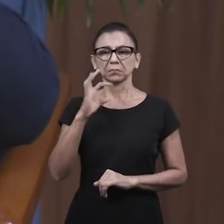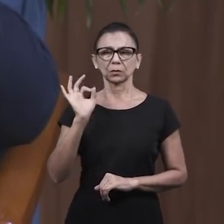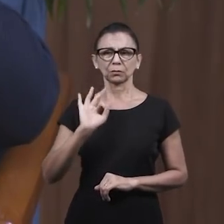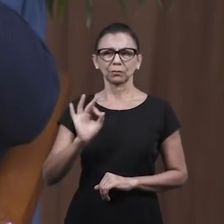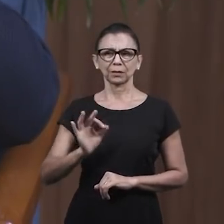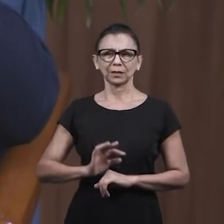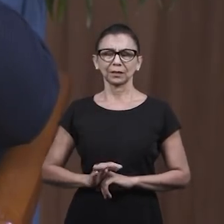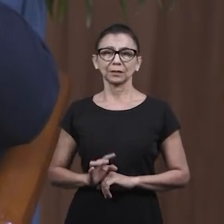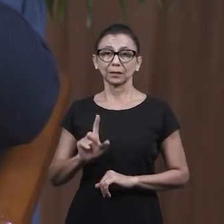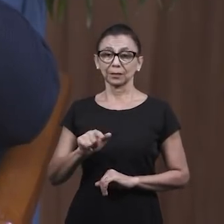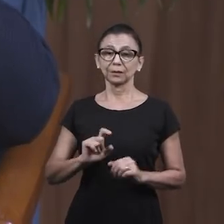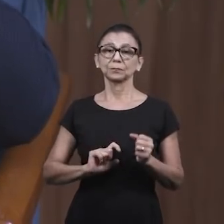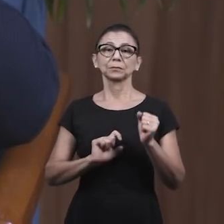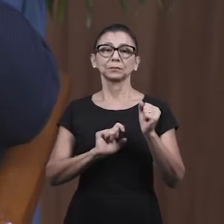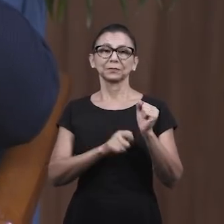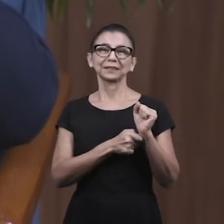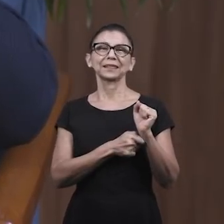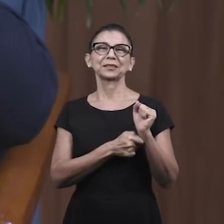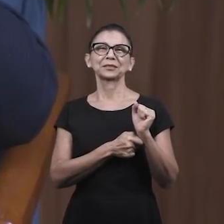de Deus, porque